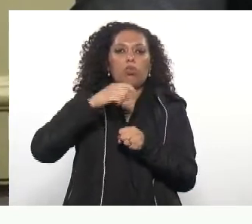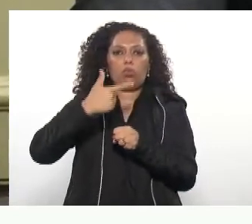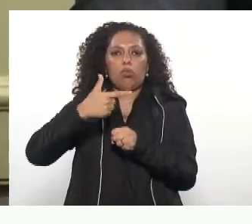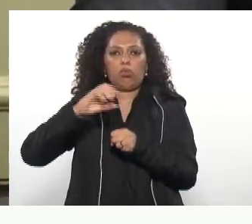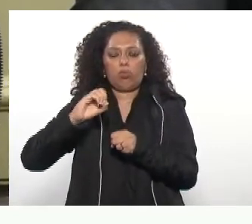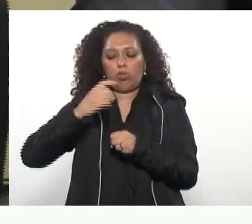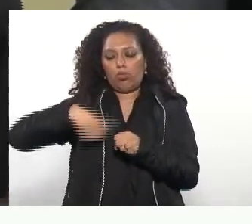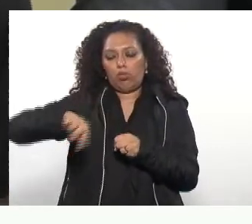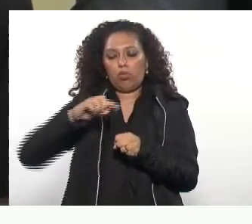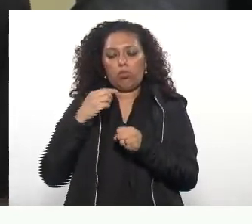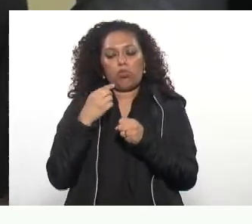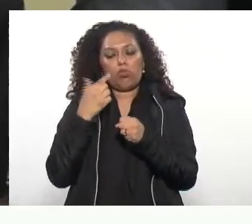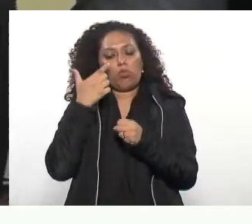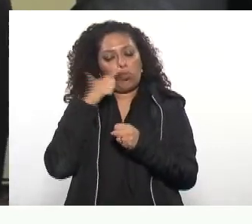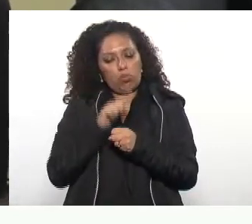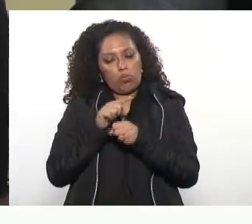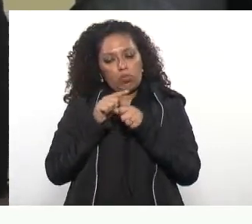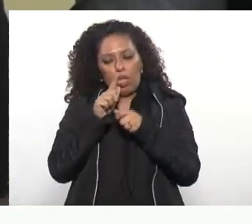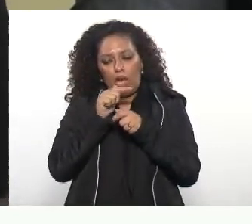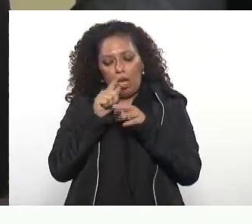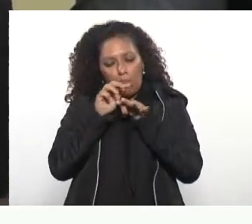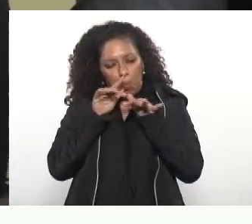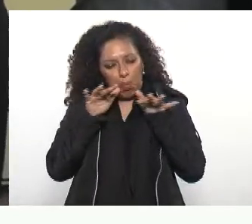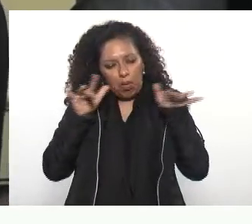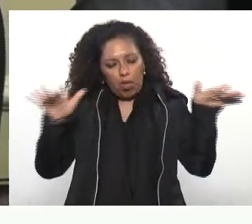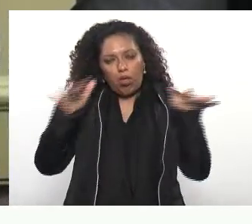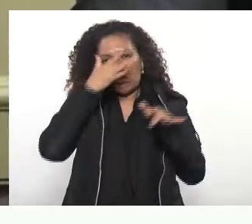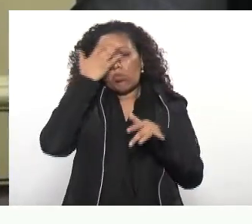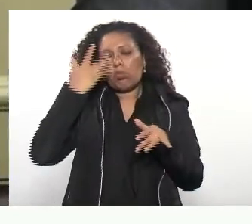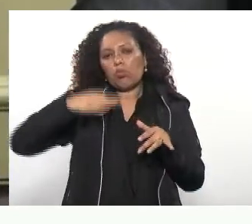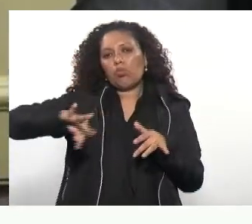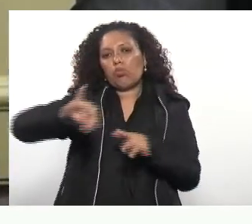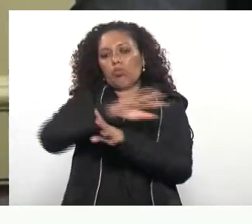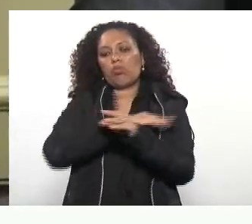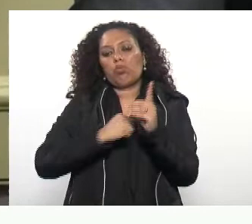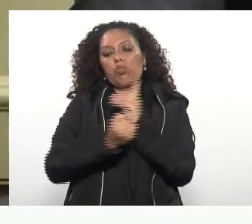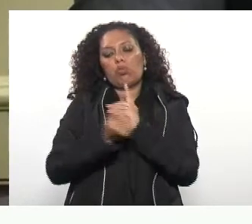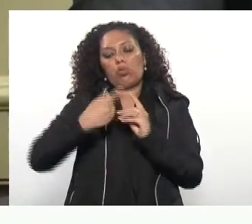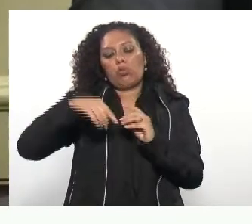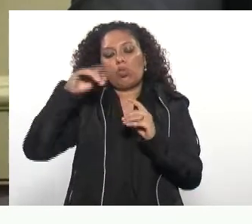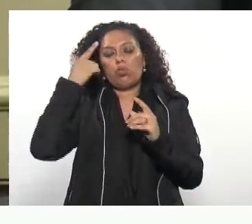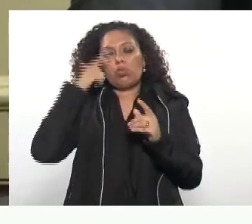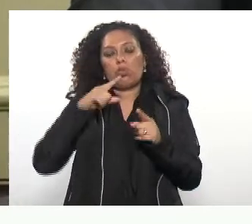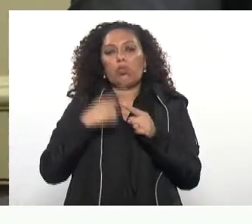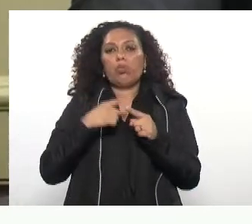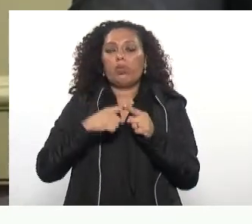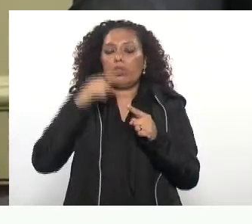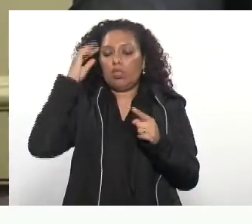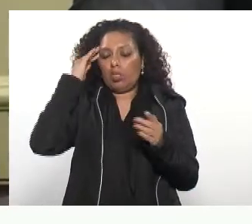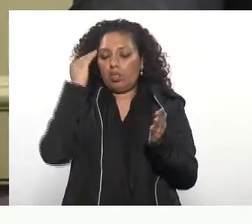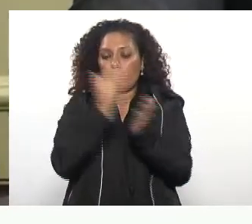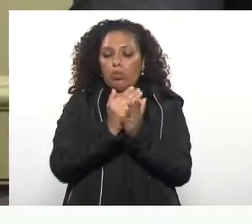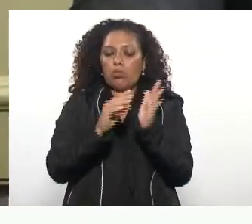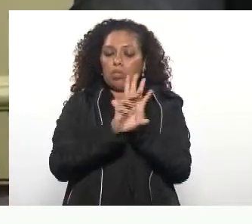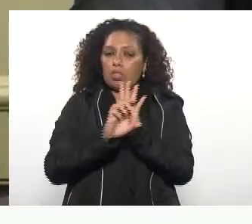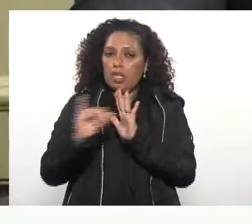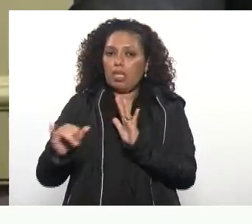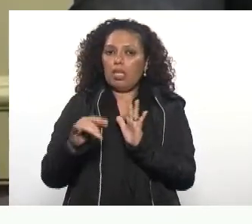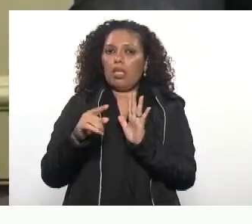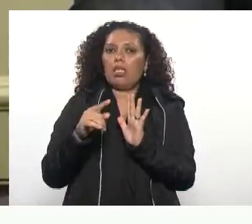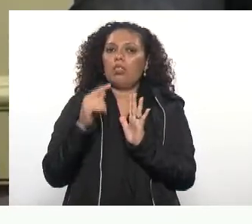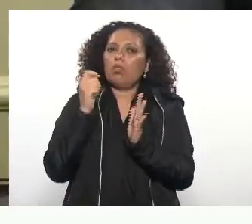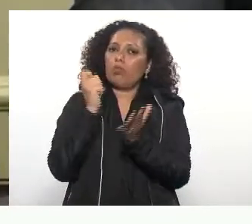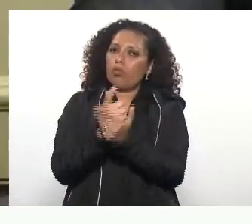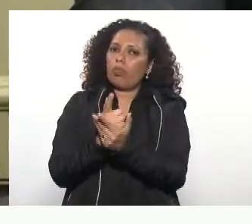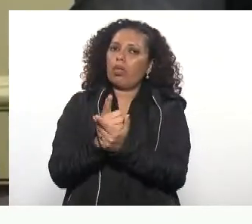a universalização. Isso só foi possível graças ao respeito à política tarifária vigente, a